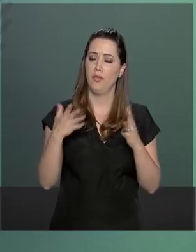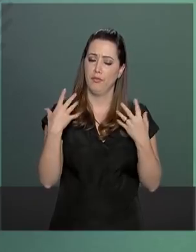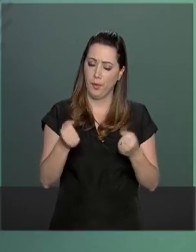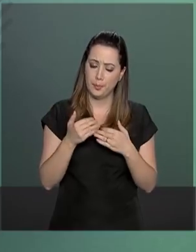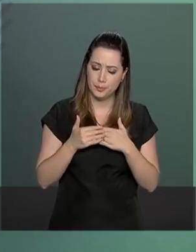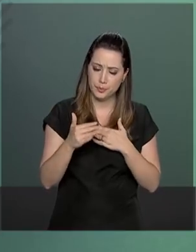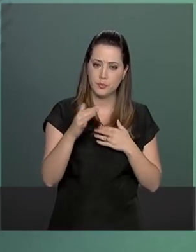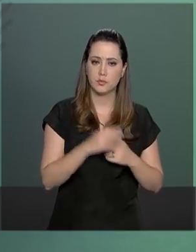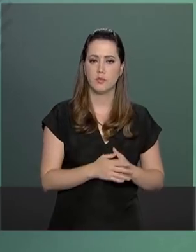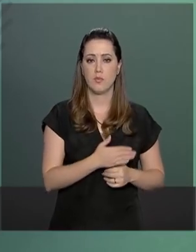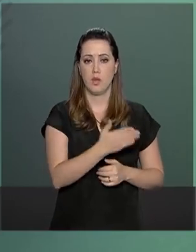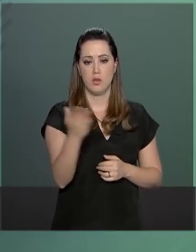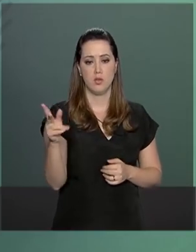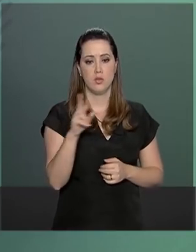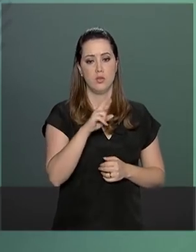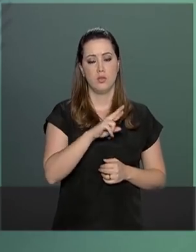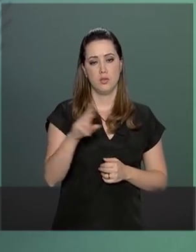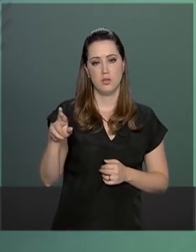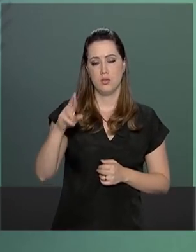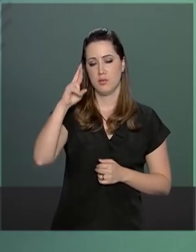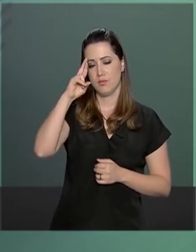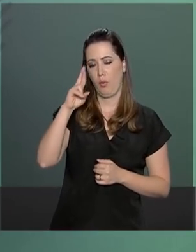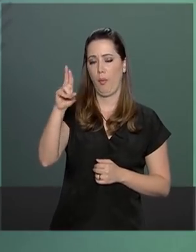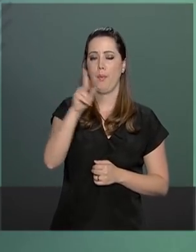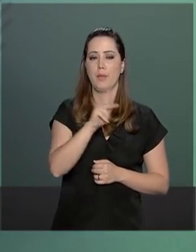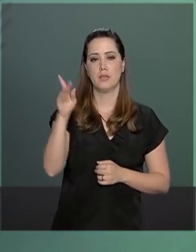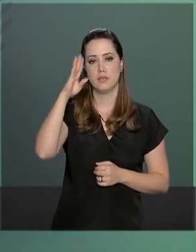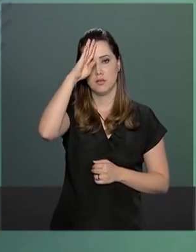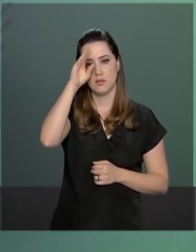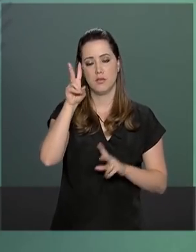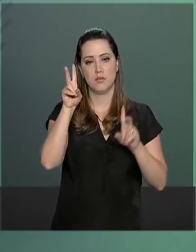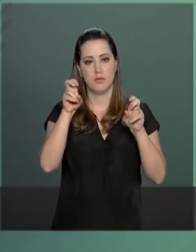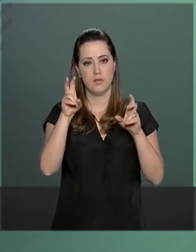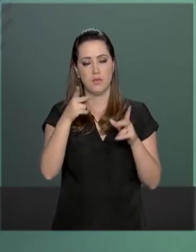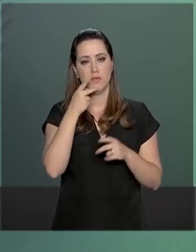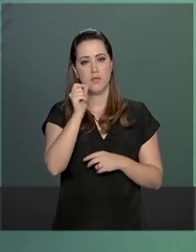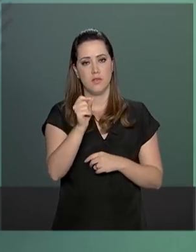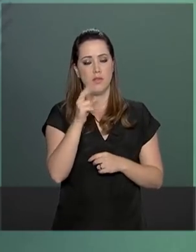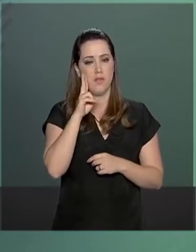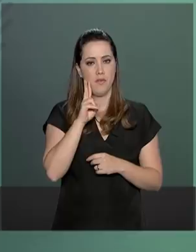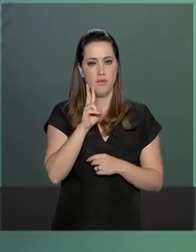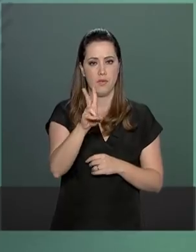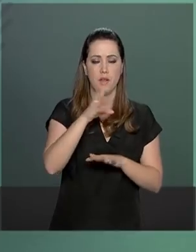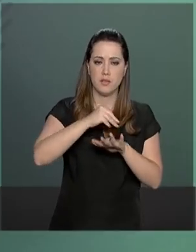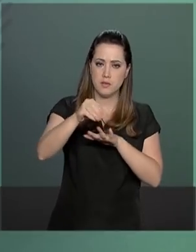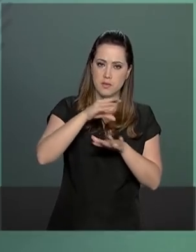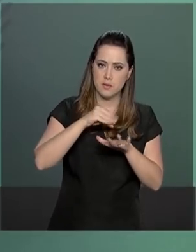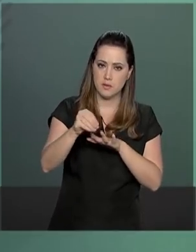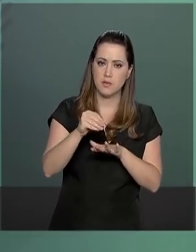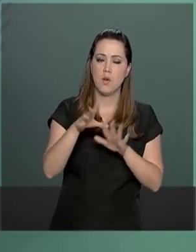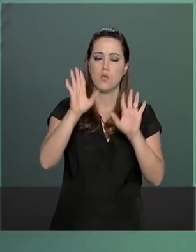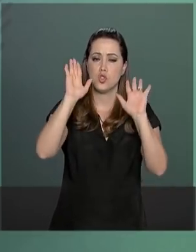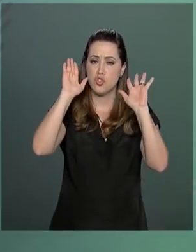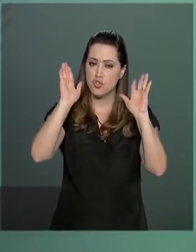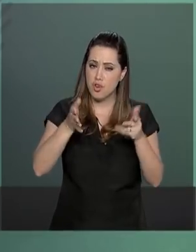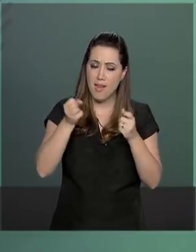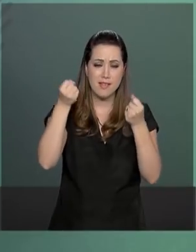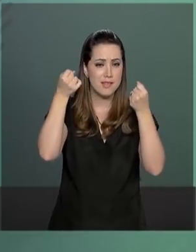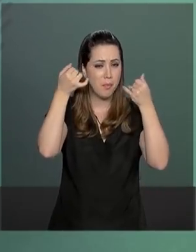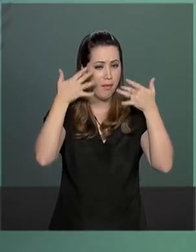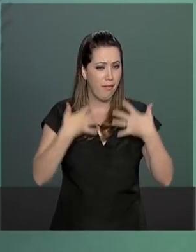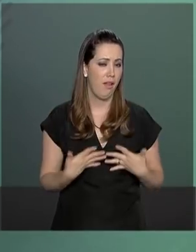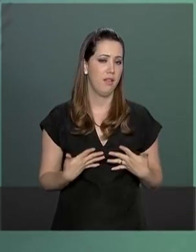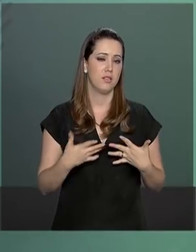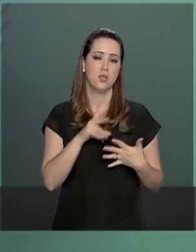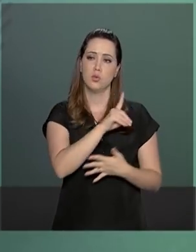o senhor presidente da república sobre o assunto em pauta considera que as informações foram devidamente esclarecidas